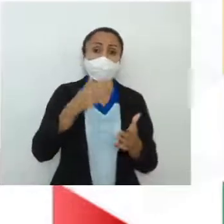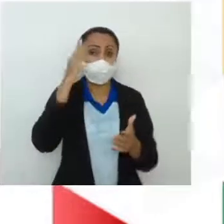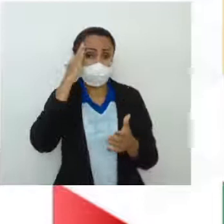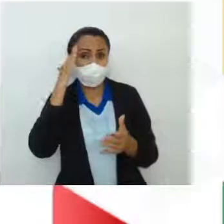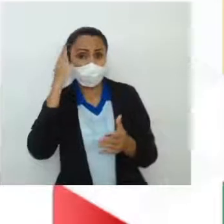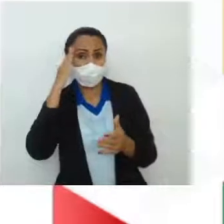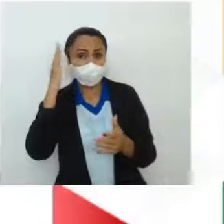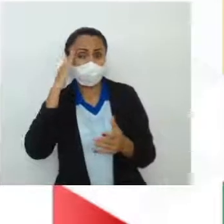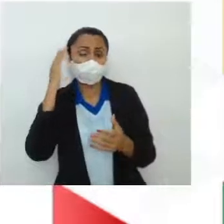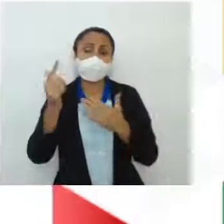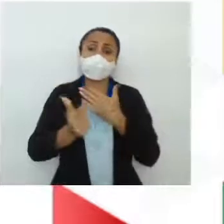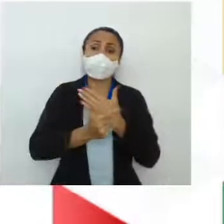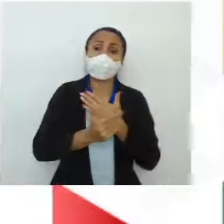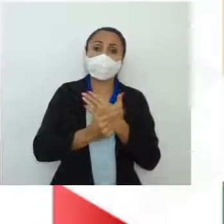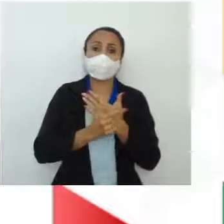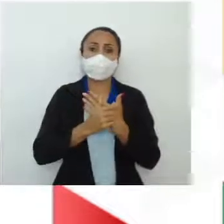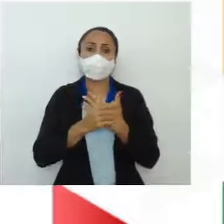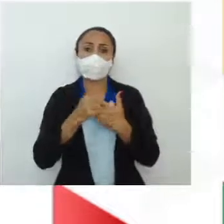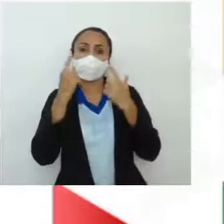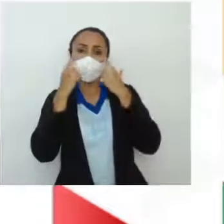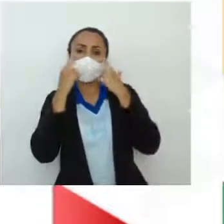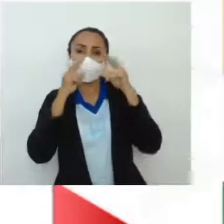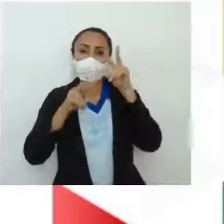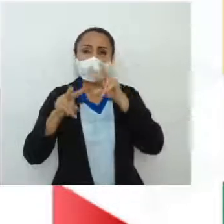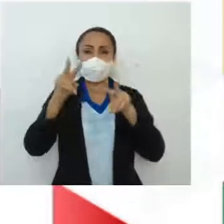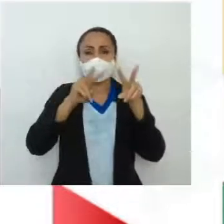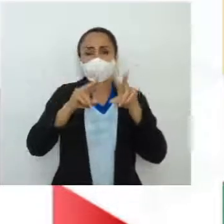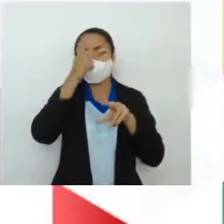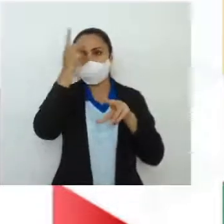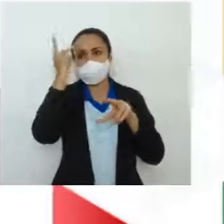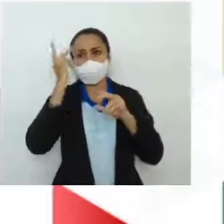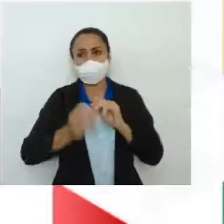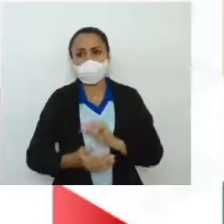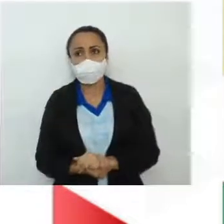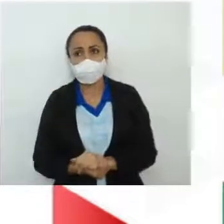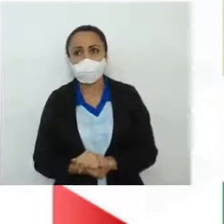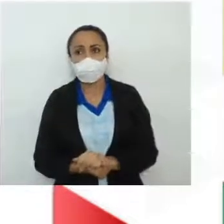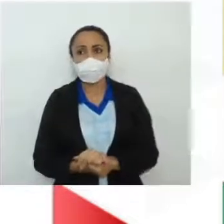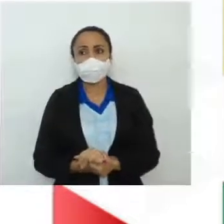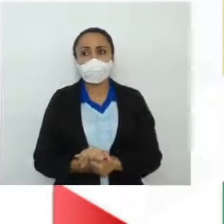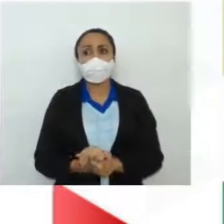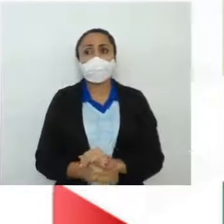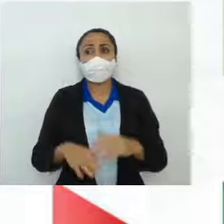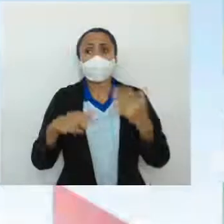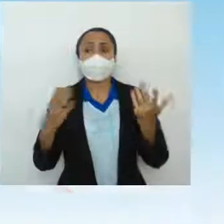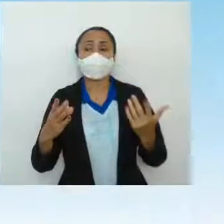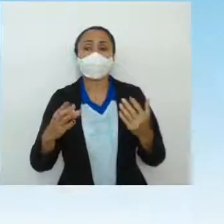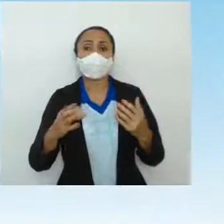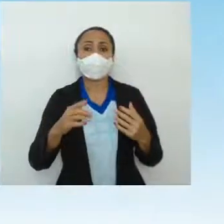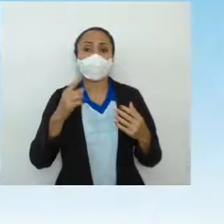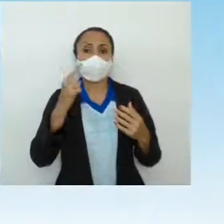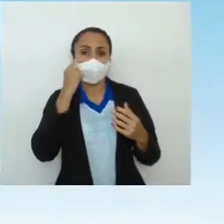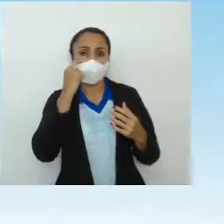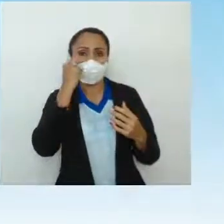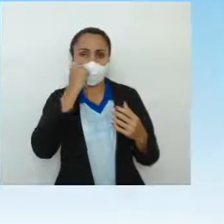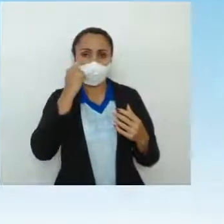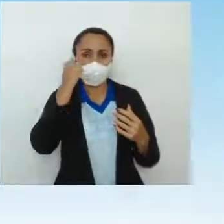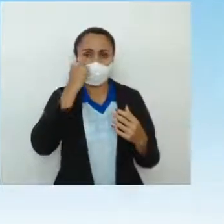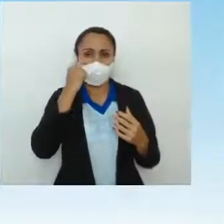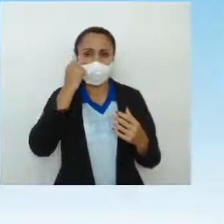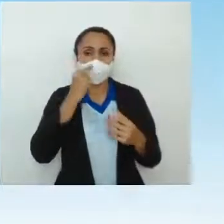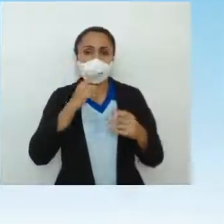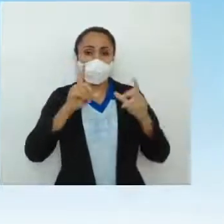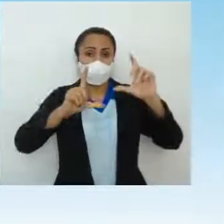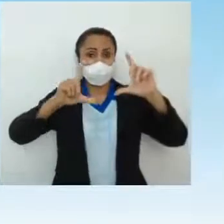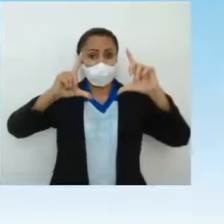o funcionamento da visão nas pessoas. Eu posso dizer que o diafragma, que é a pupila, na máquina